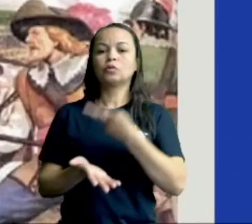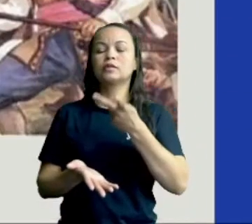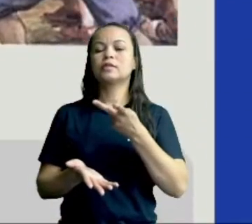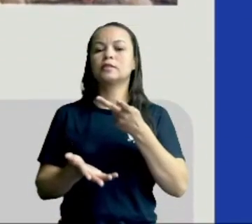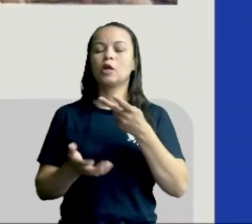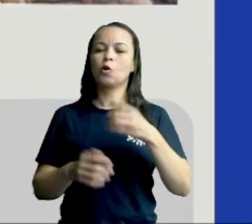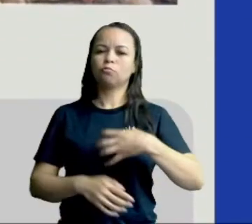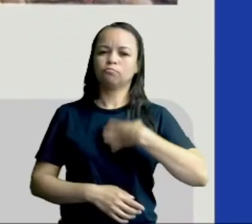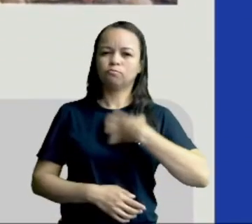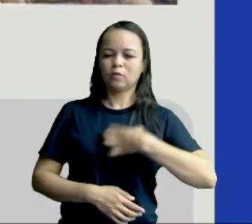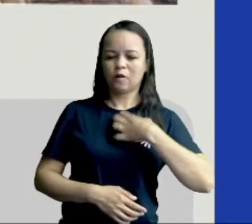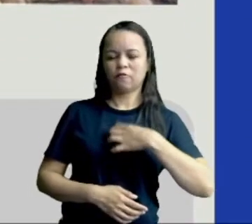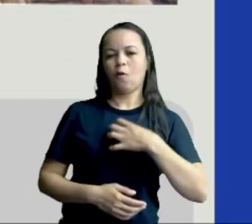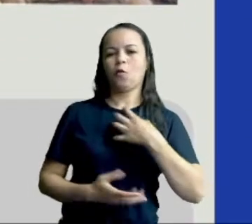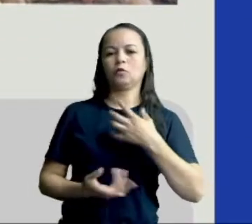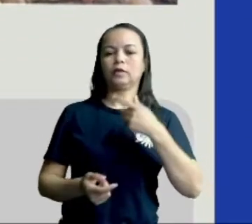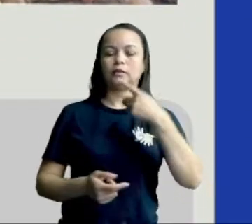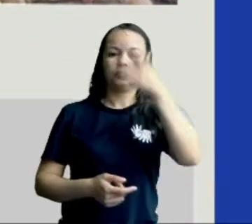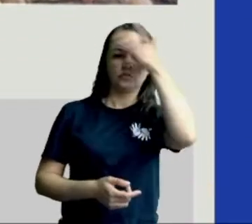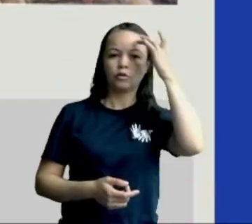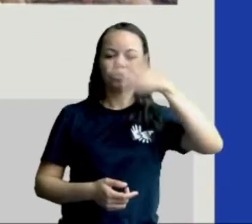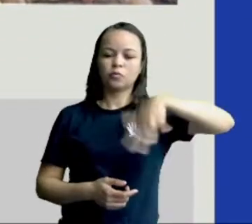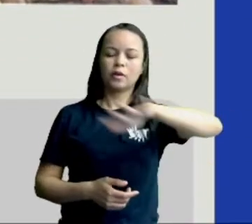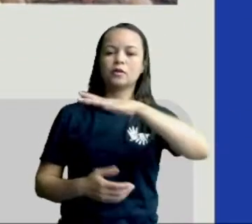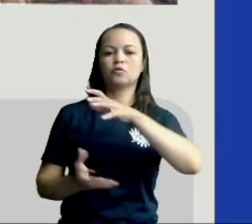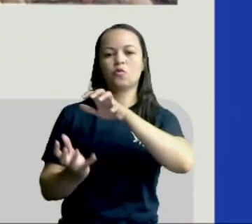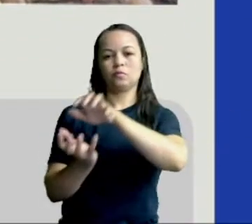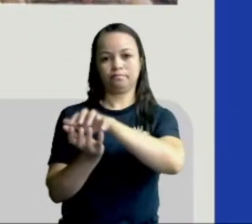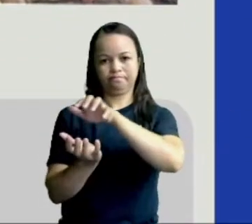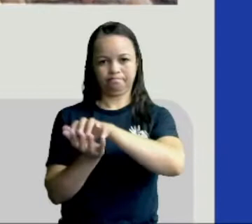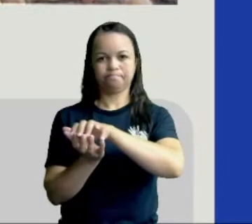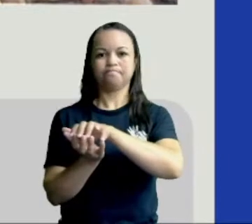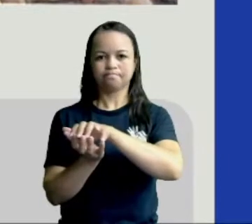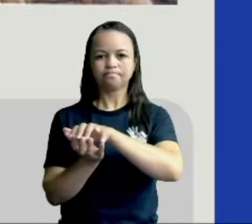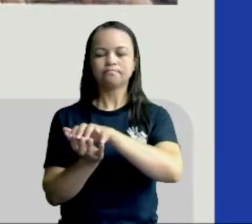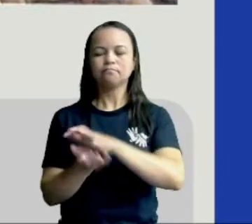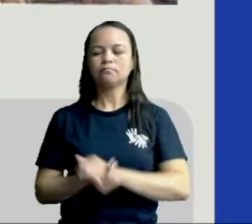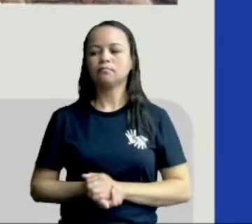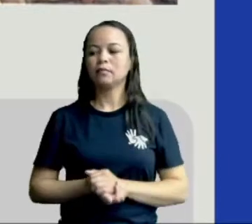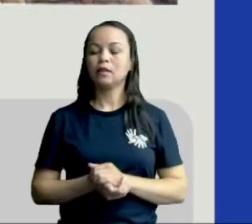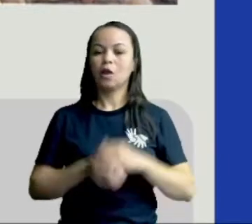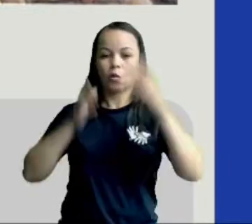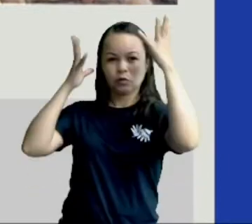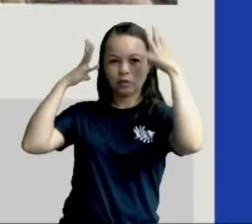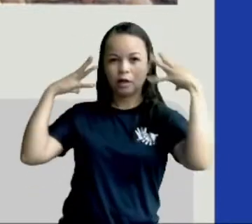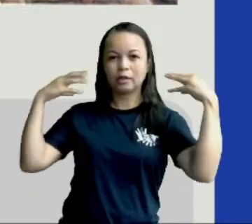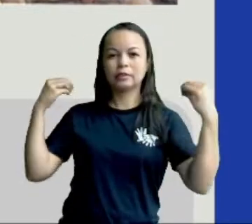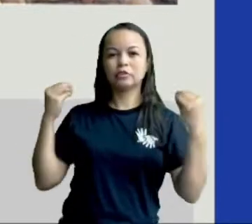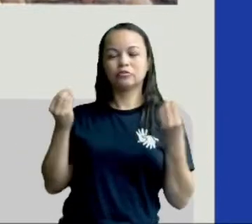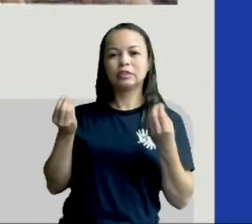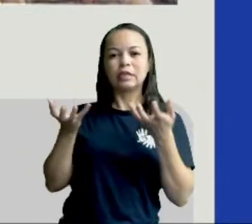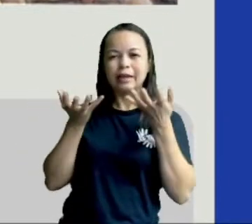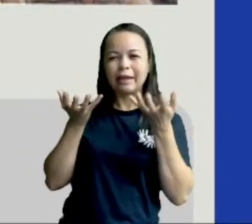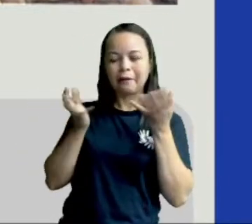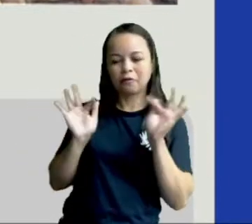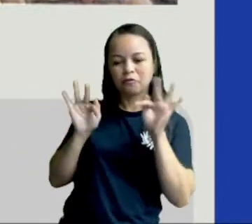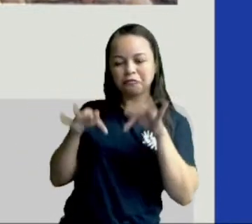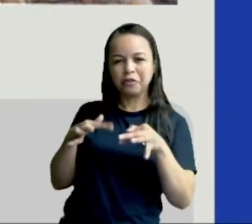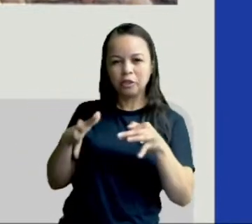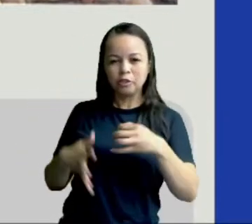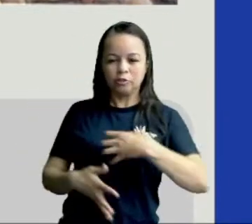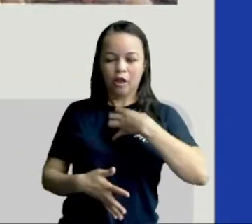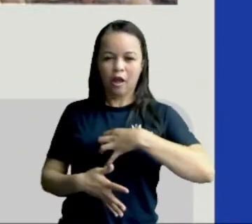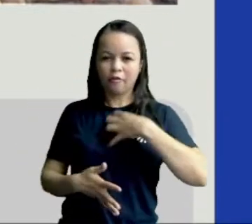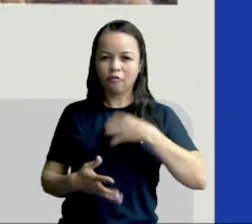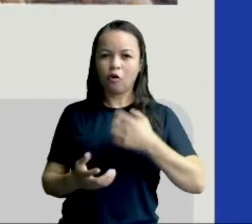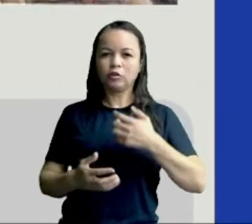a revolta aí dos pernambucanos. Os holandeses, querendo pôr um fim na situação de revolta